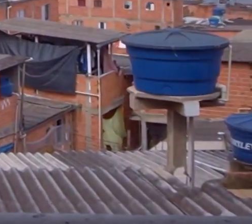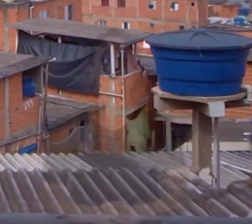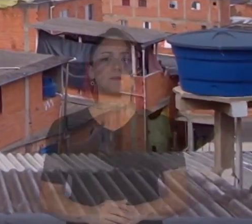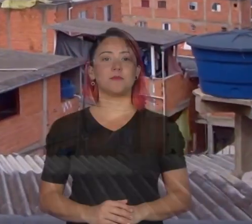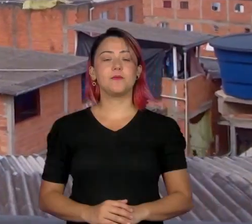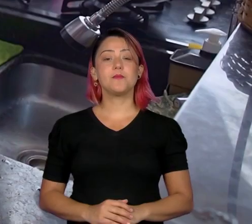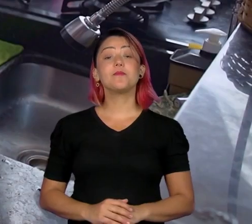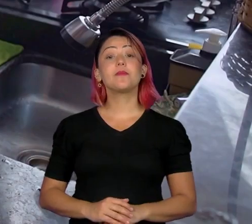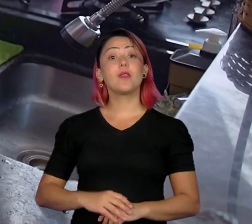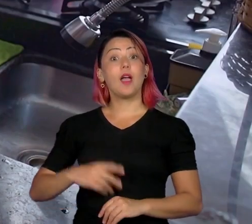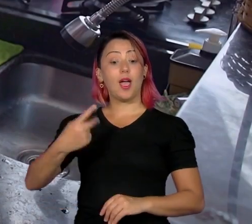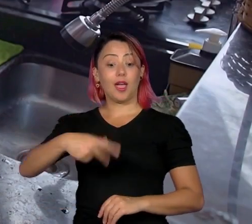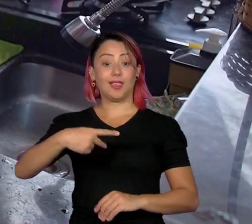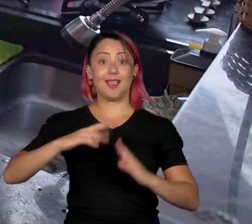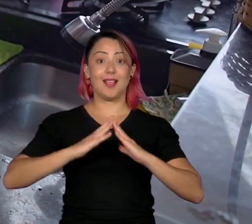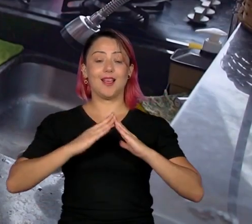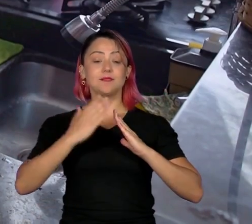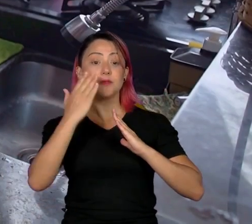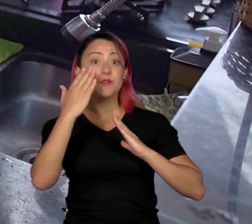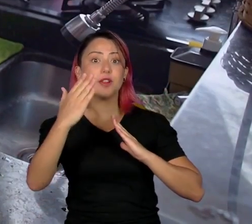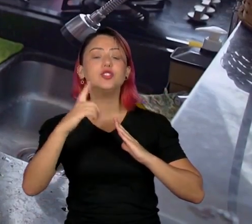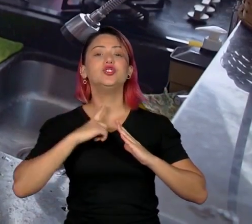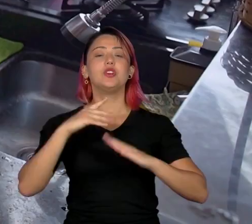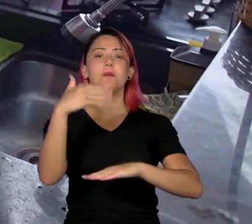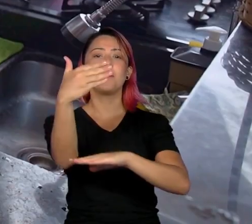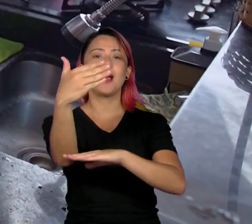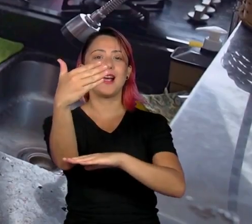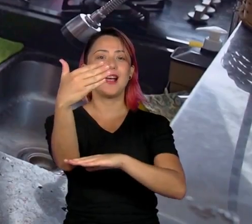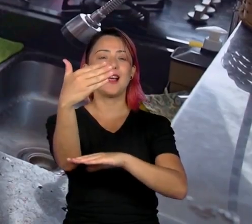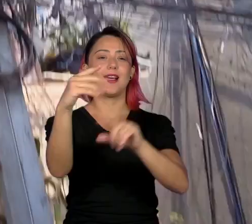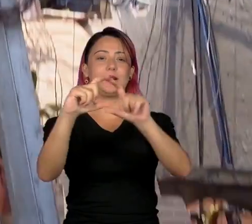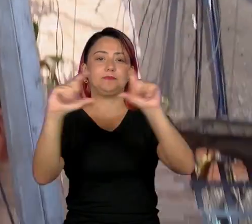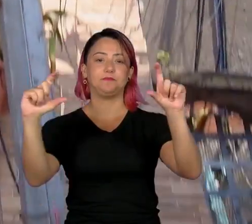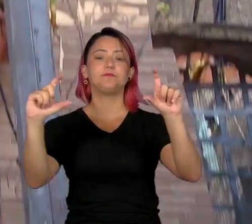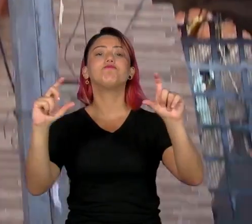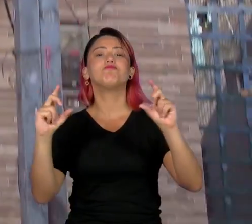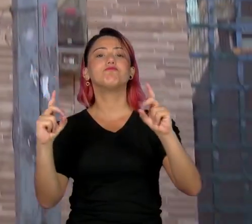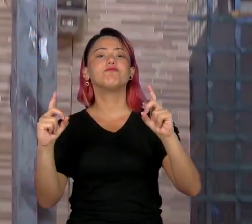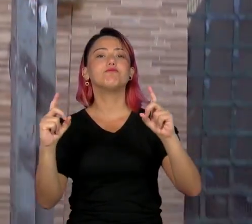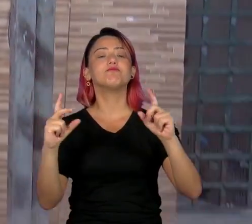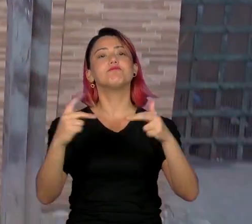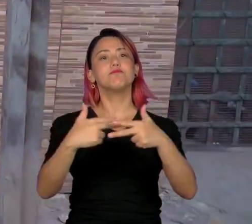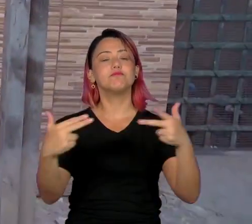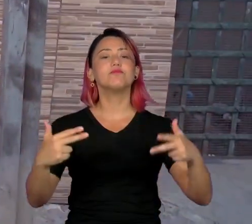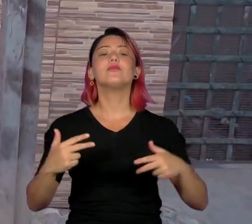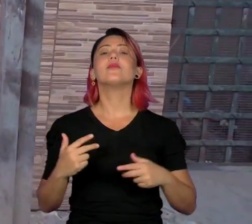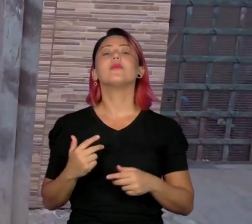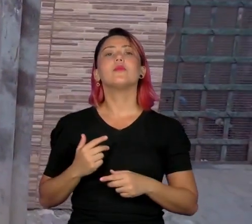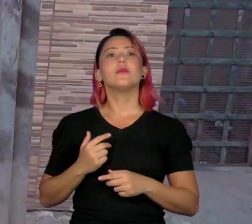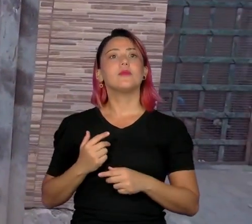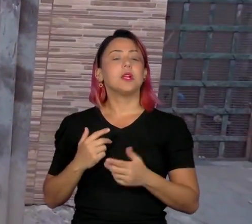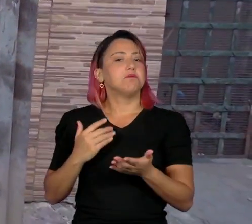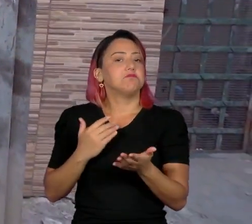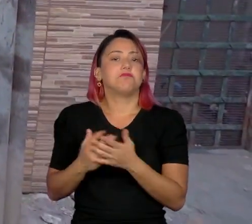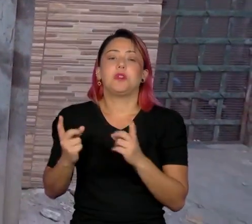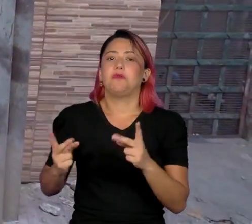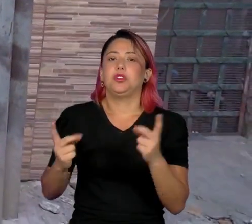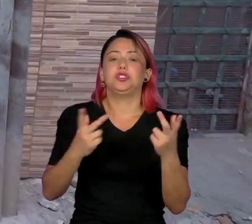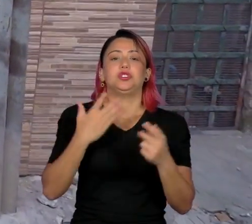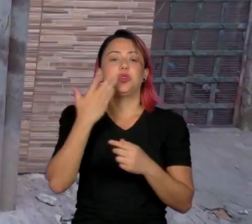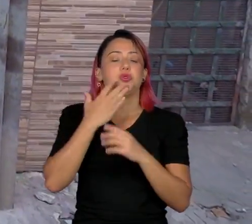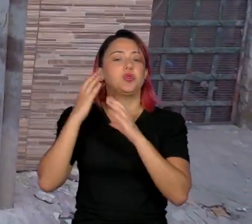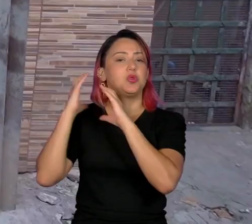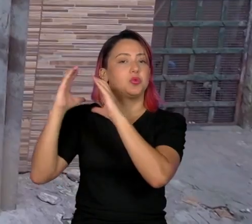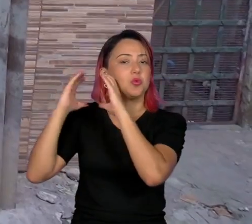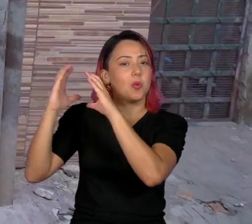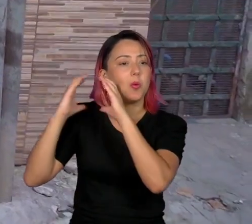Aqui na frente de casa a gente colocava uma placa, né? Foi, mãe? A gente colocou uma placa de vende cocada, aí os vizinhos já vinham